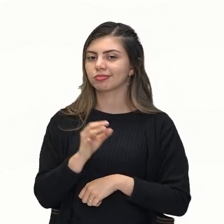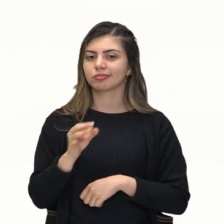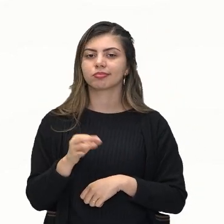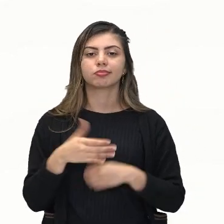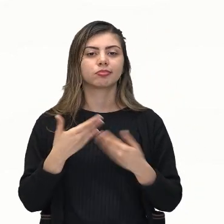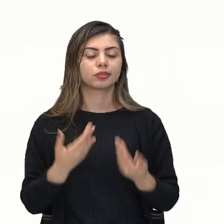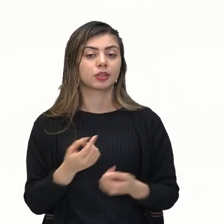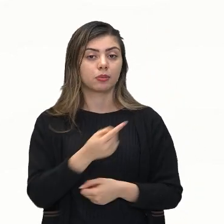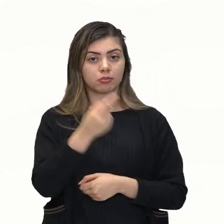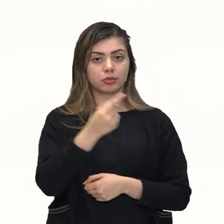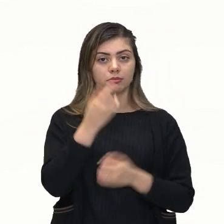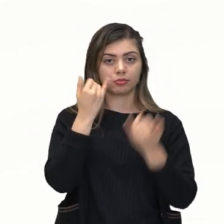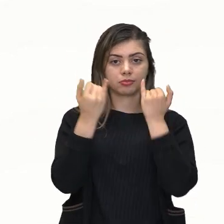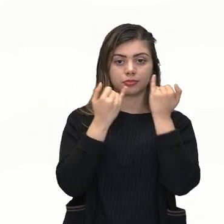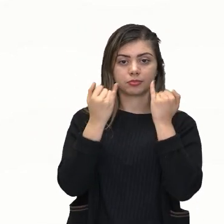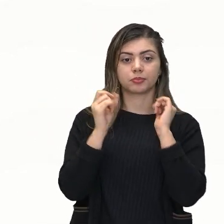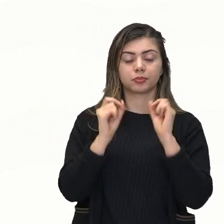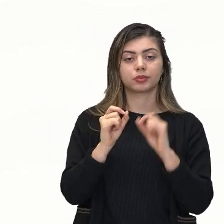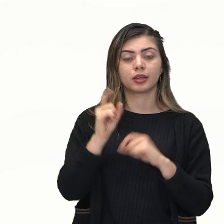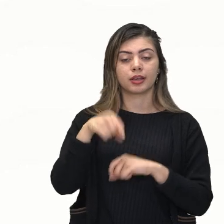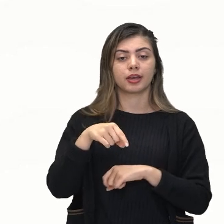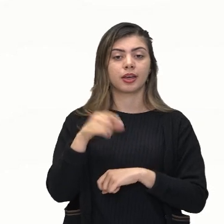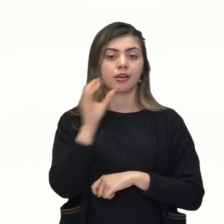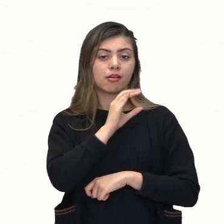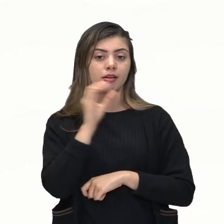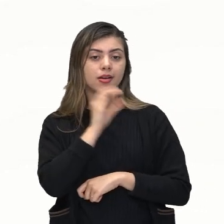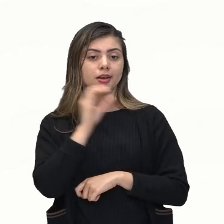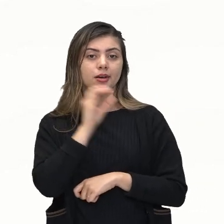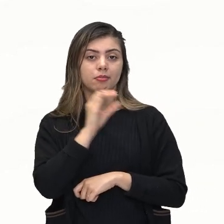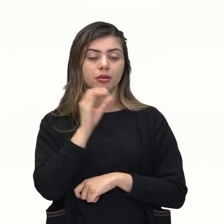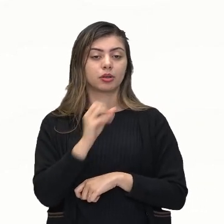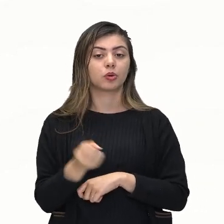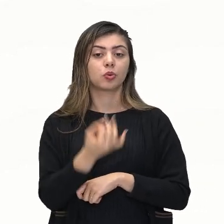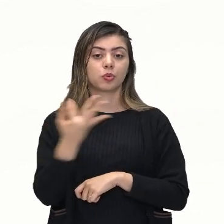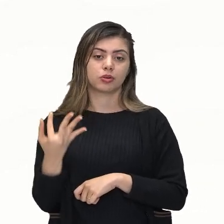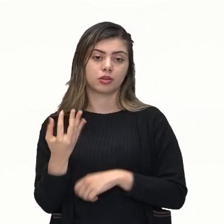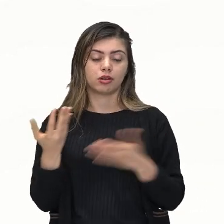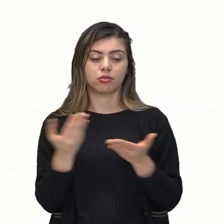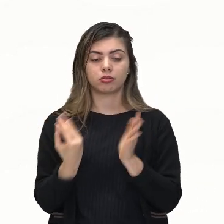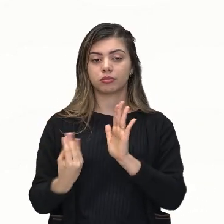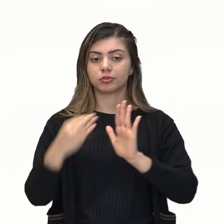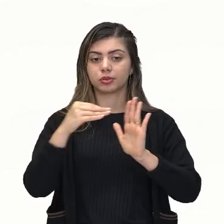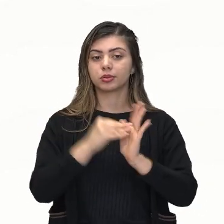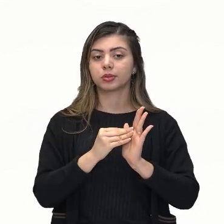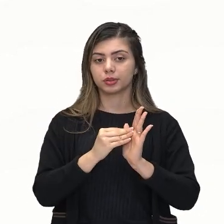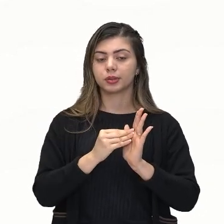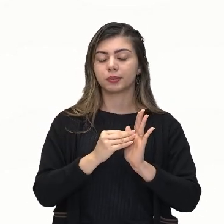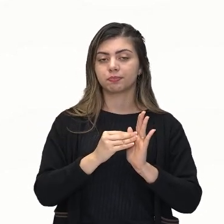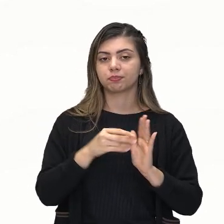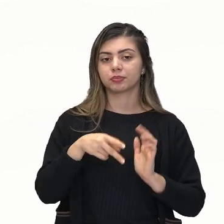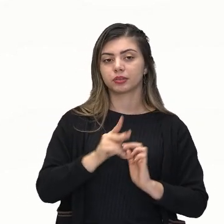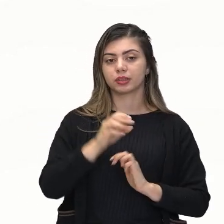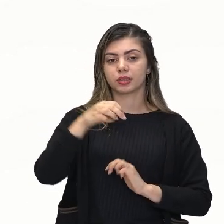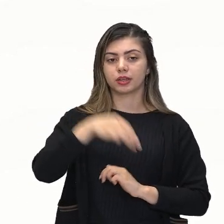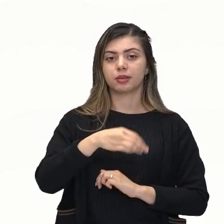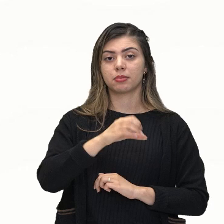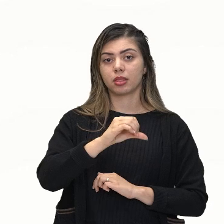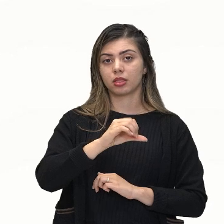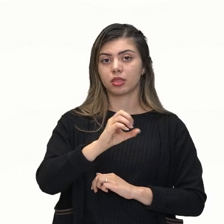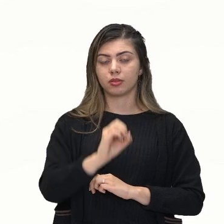nossa primeira informação, já sei que é velocidade, vou até anotar aqui do ladinho, para não esquecer. Então, 90 km por